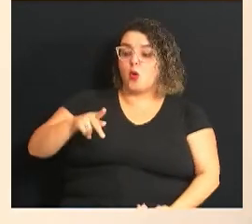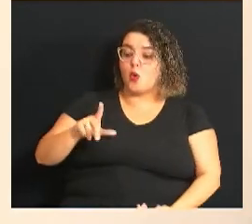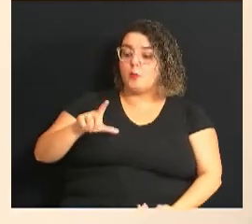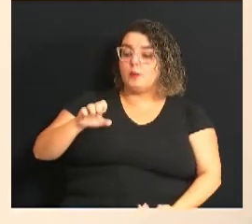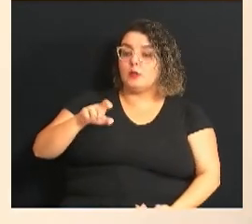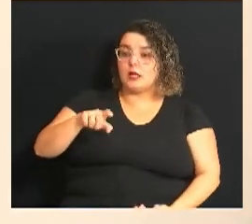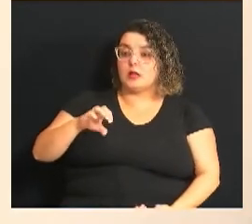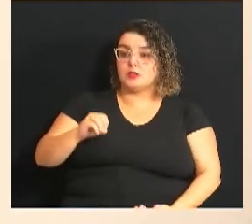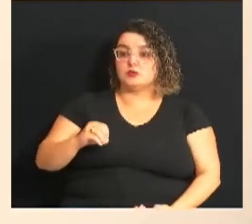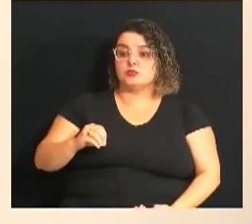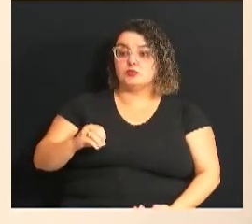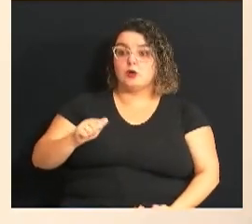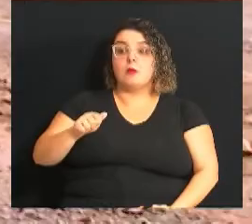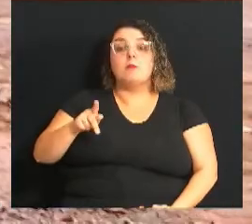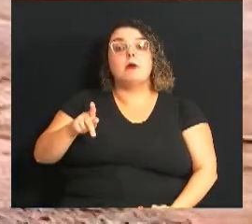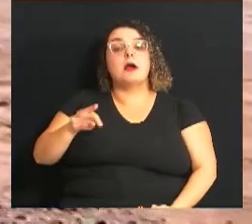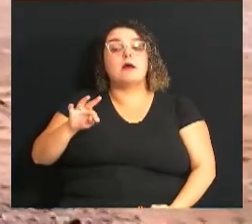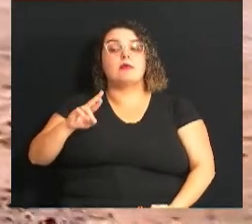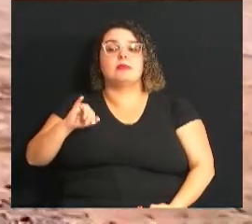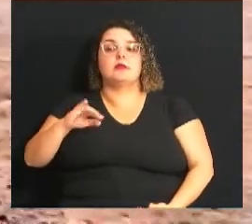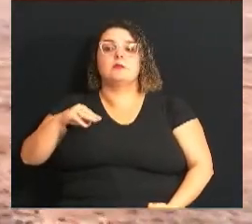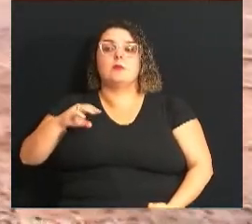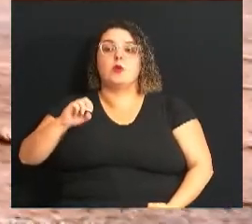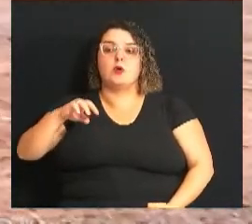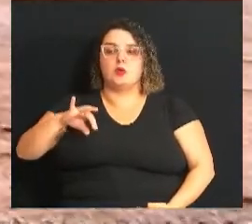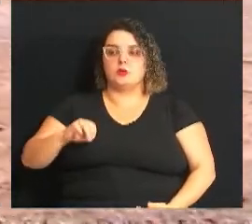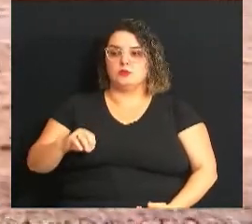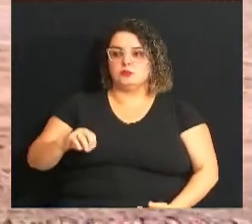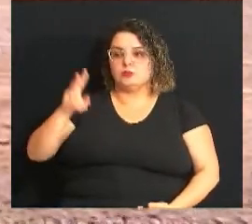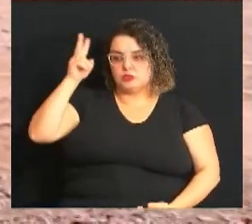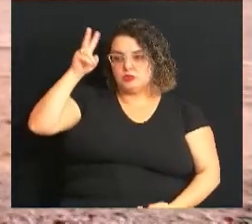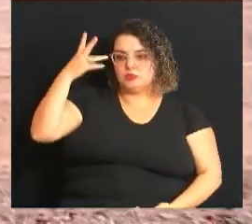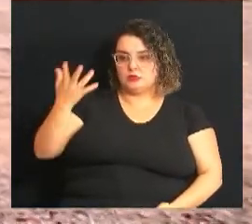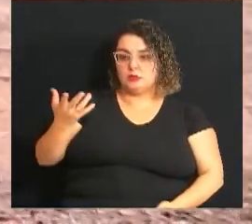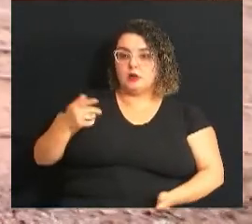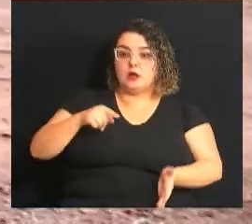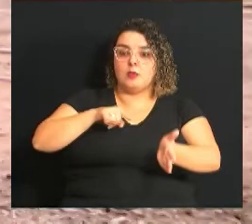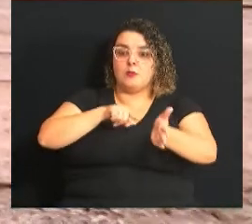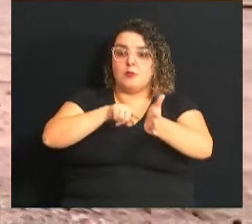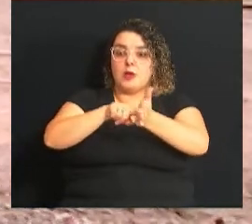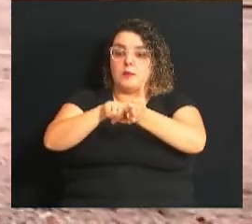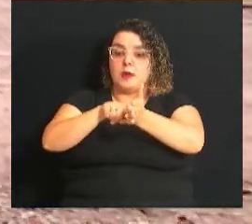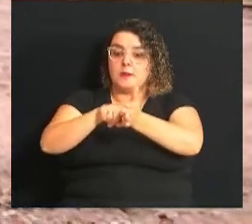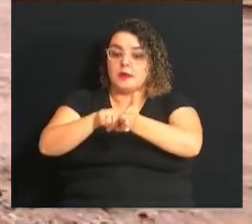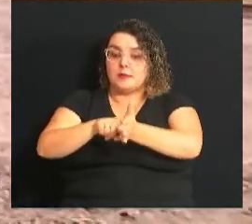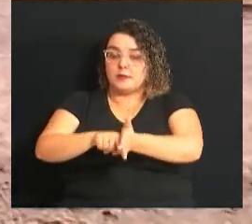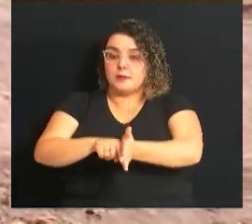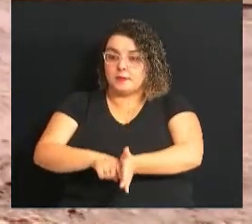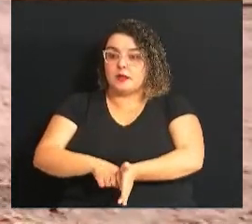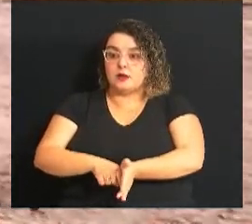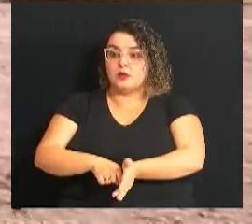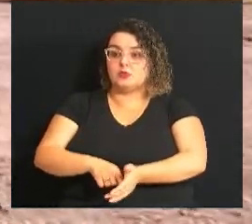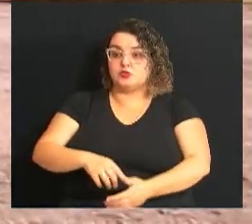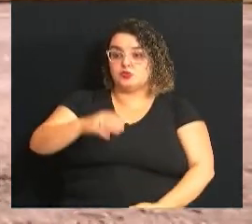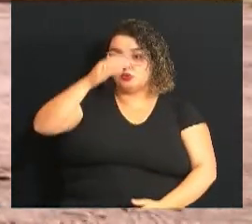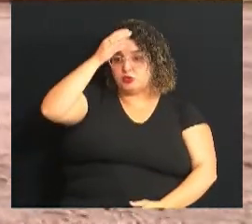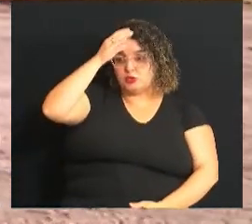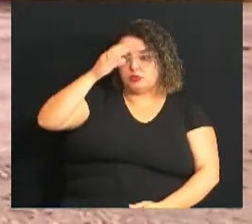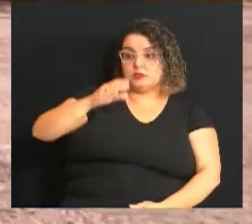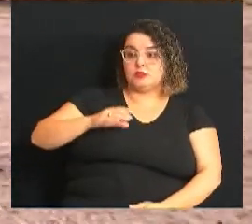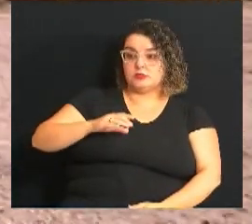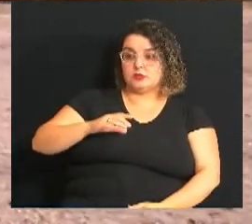histórico aqui de Campinas. Os questionamentos chegaram para a vereadora por meio de munícipes que se